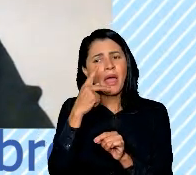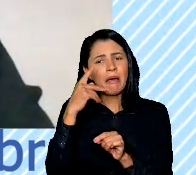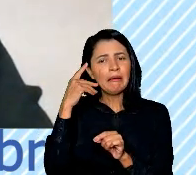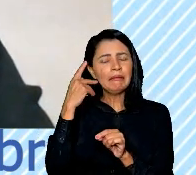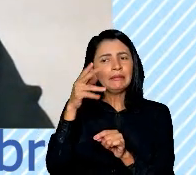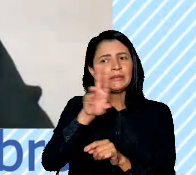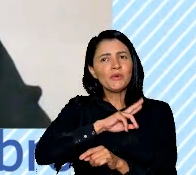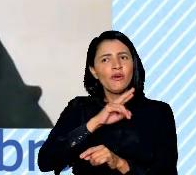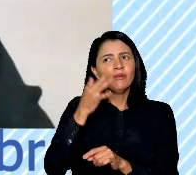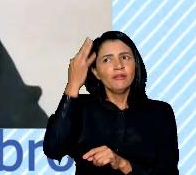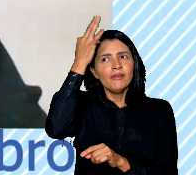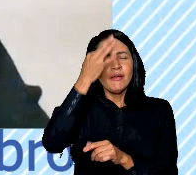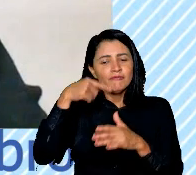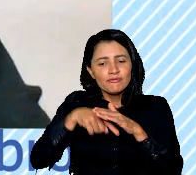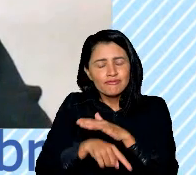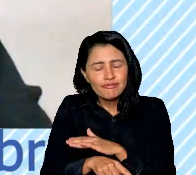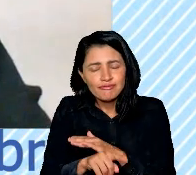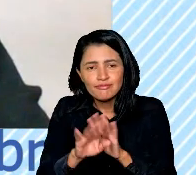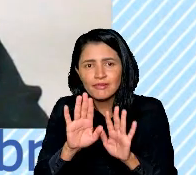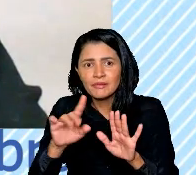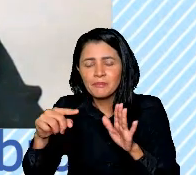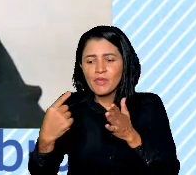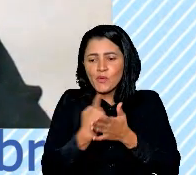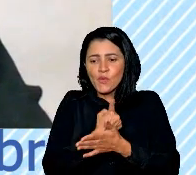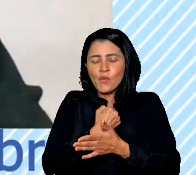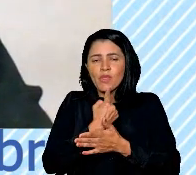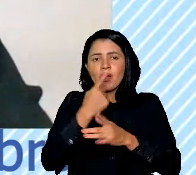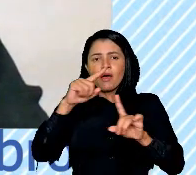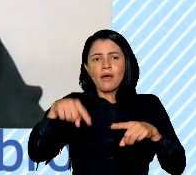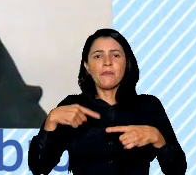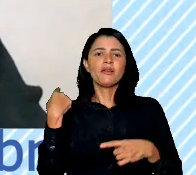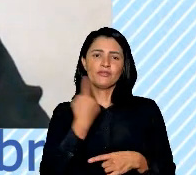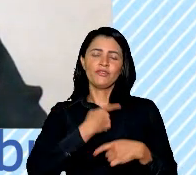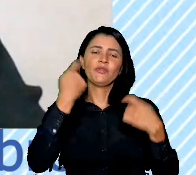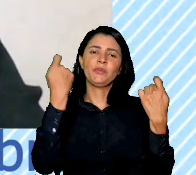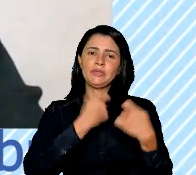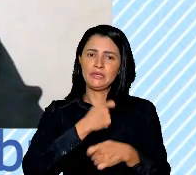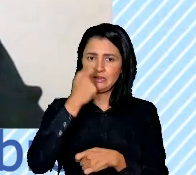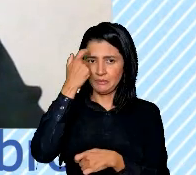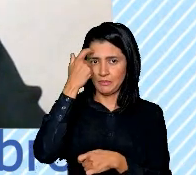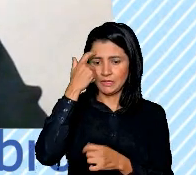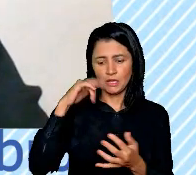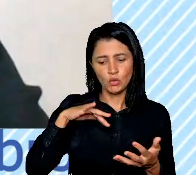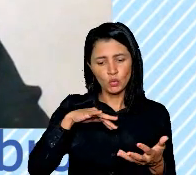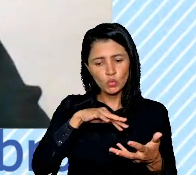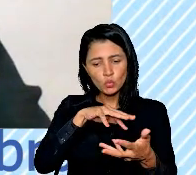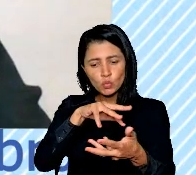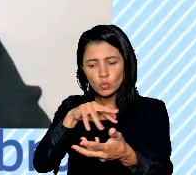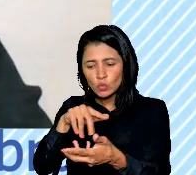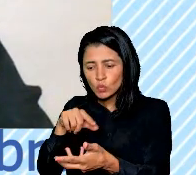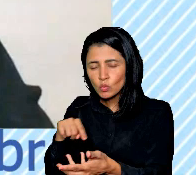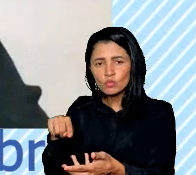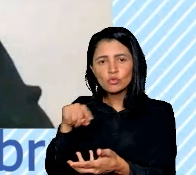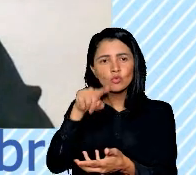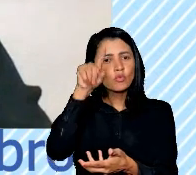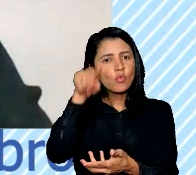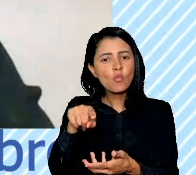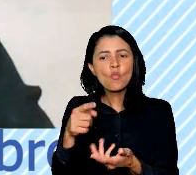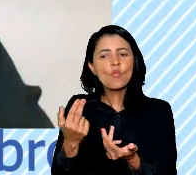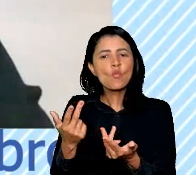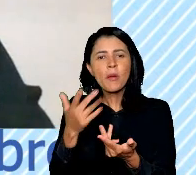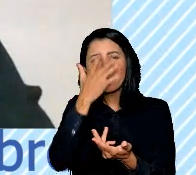profunda. O que eu posso dizer é que a gente tem que pensar no mundo como composto